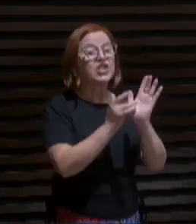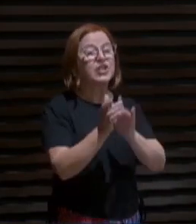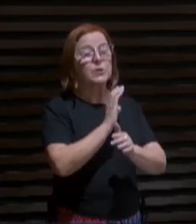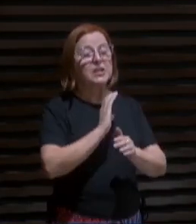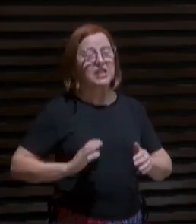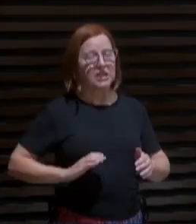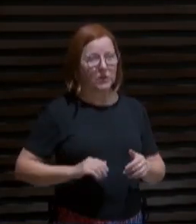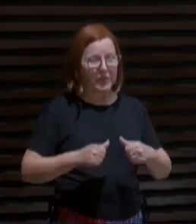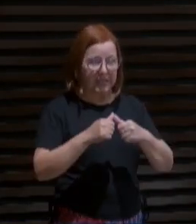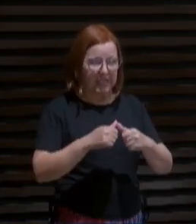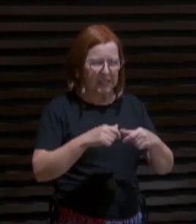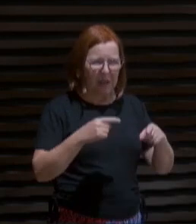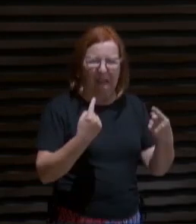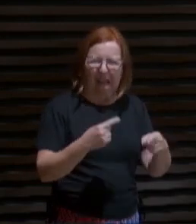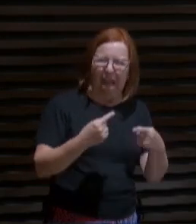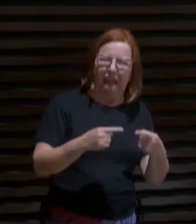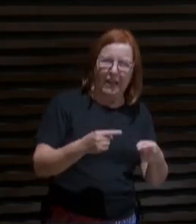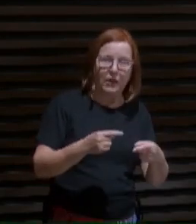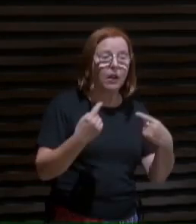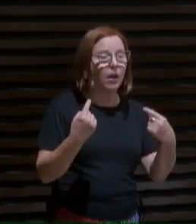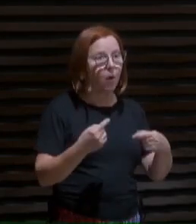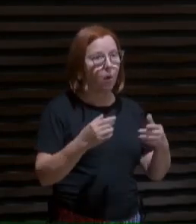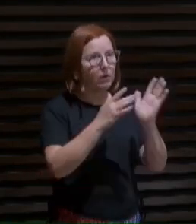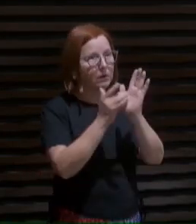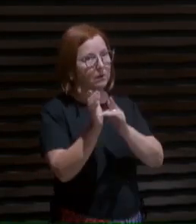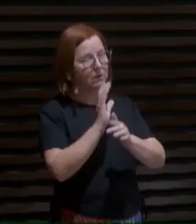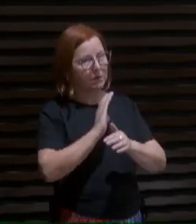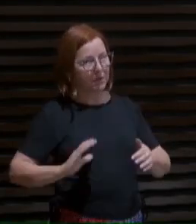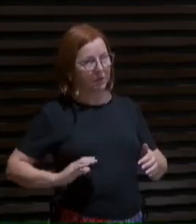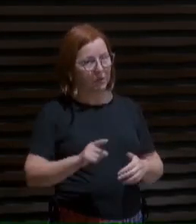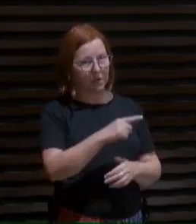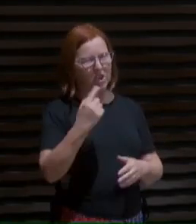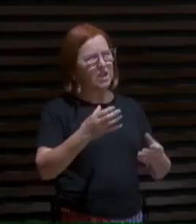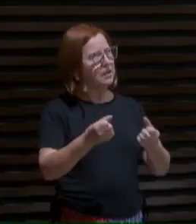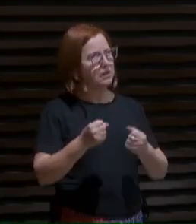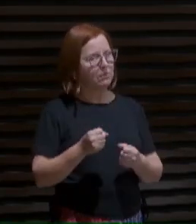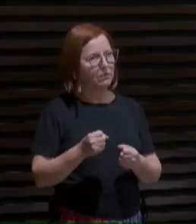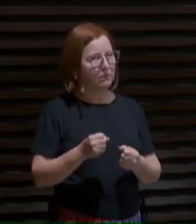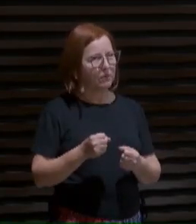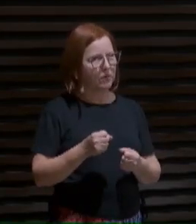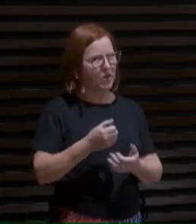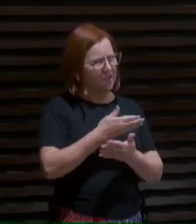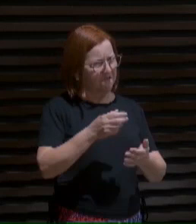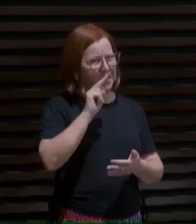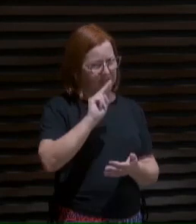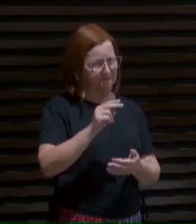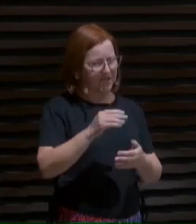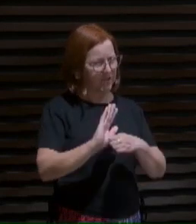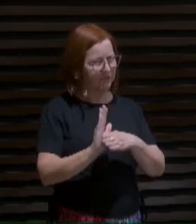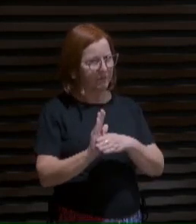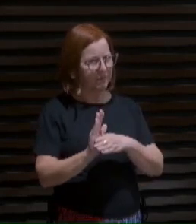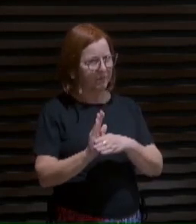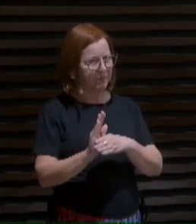da morte. E nós comemos isto. Você assistiu isso? Você